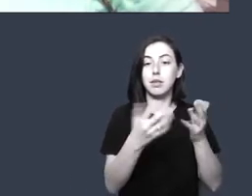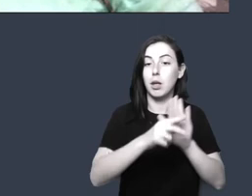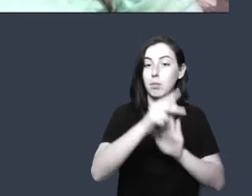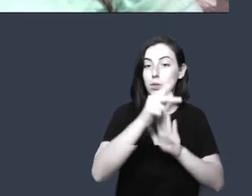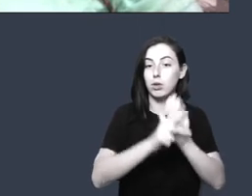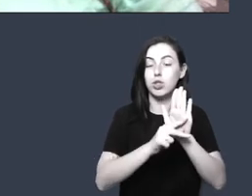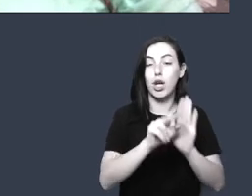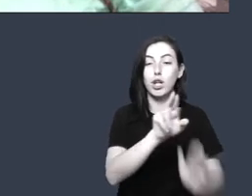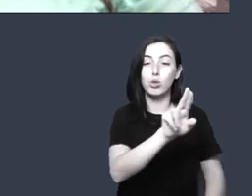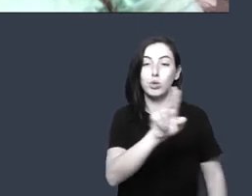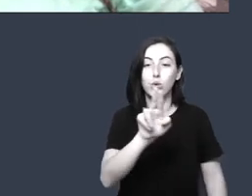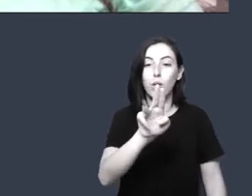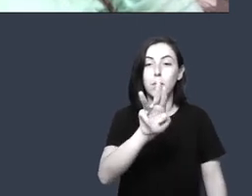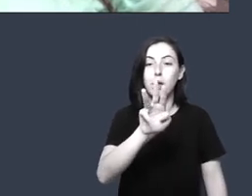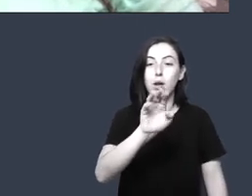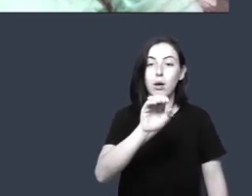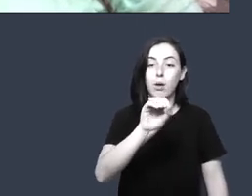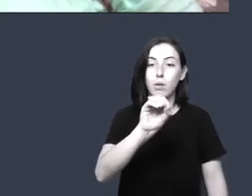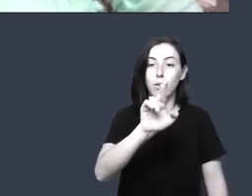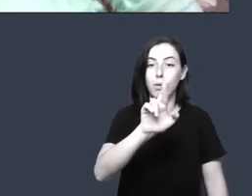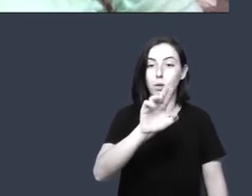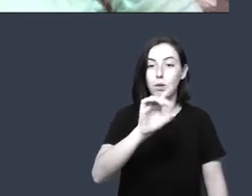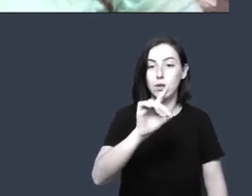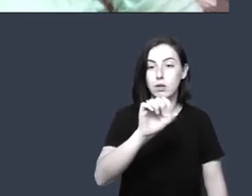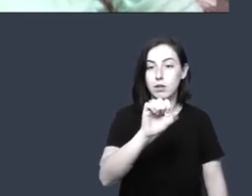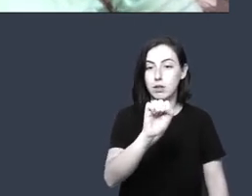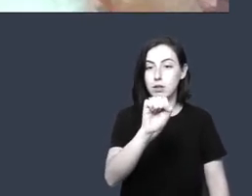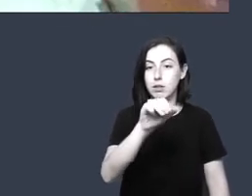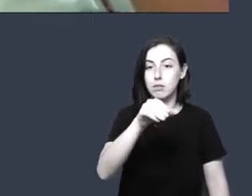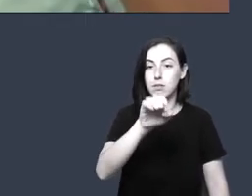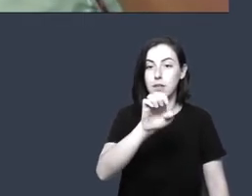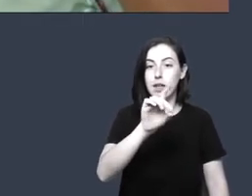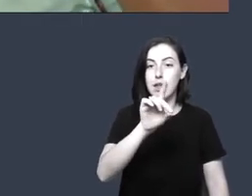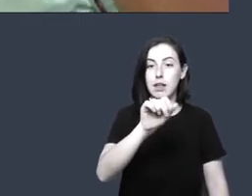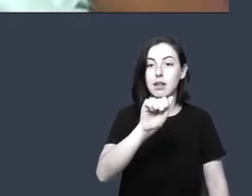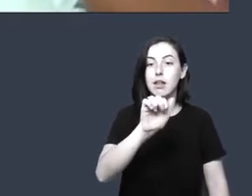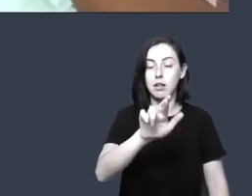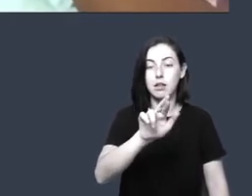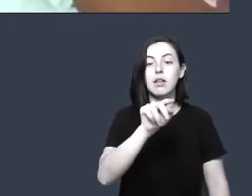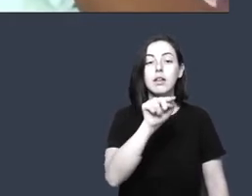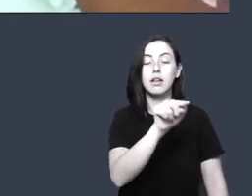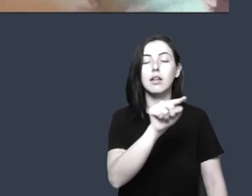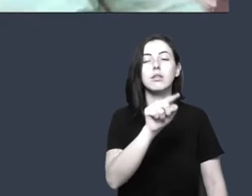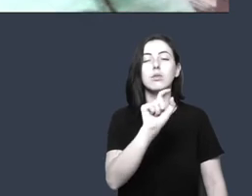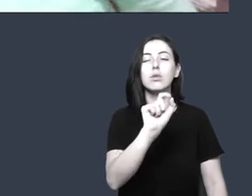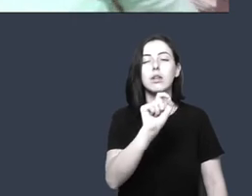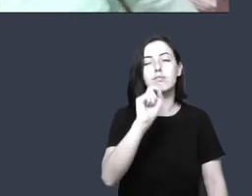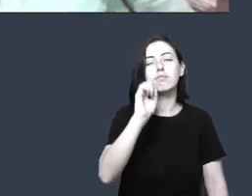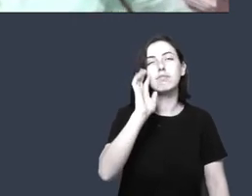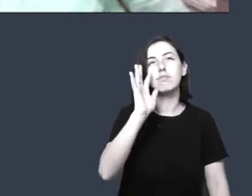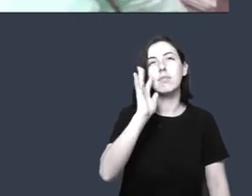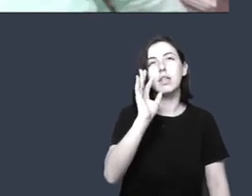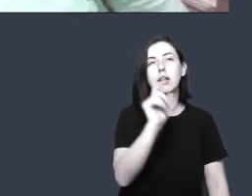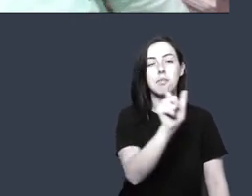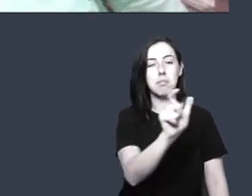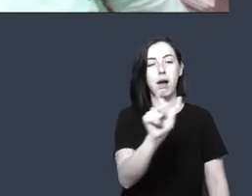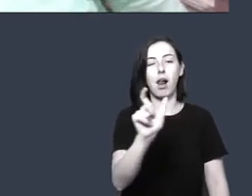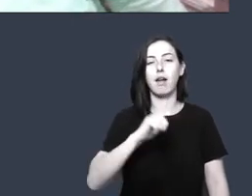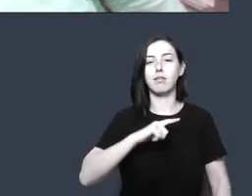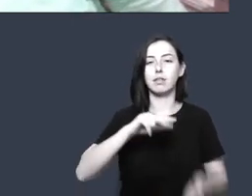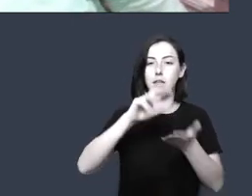Words Matter, né? Então é todo esse a gente repensar sobre algumas palavras em que estão no vocabulário, em que elas